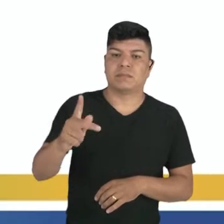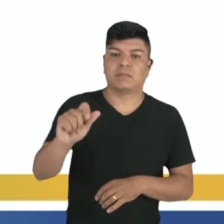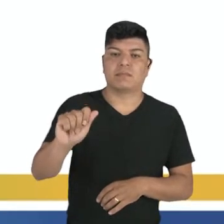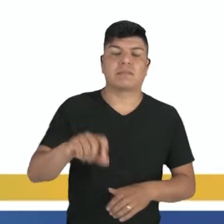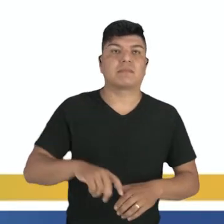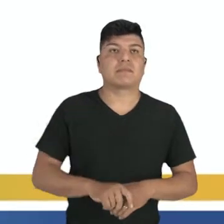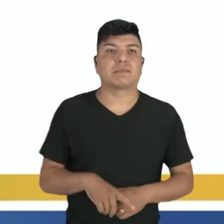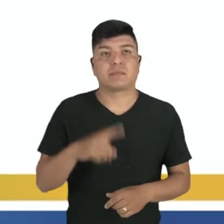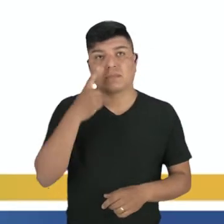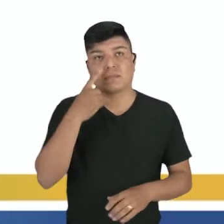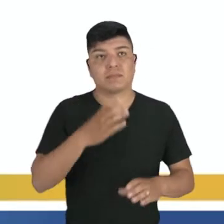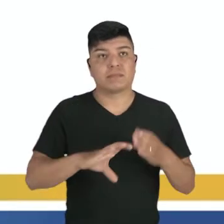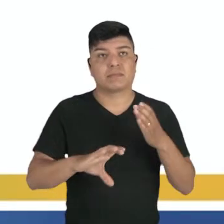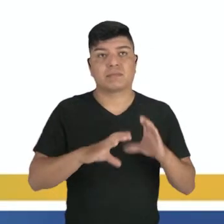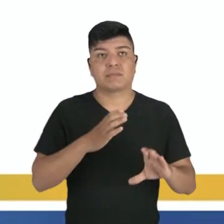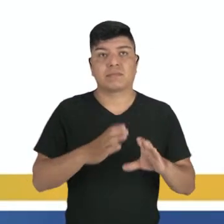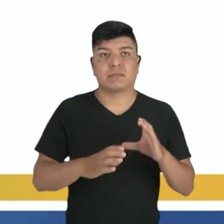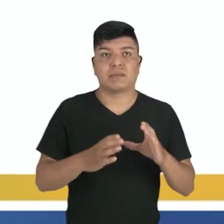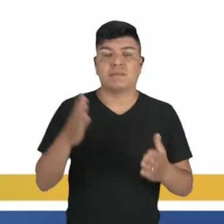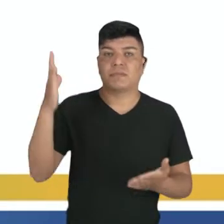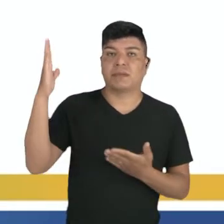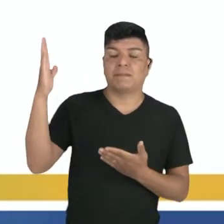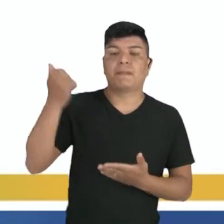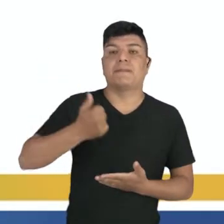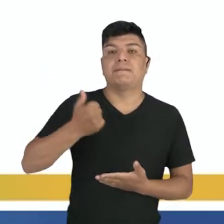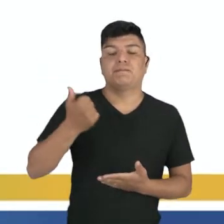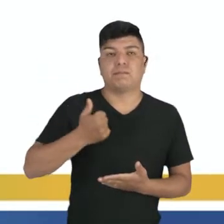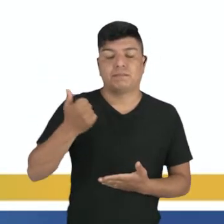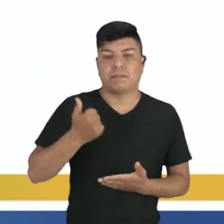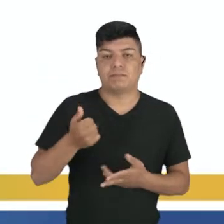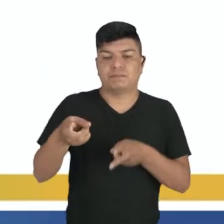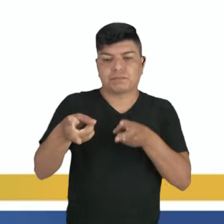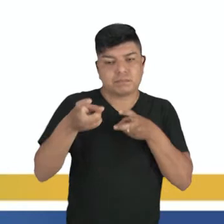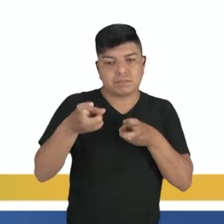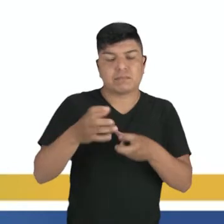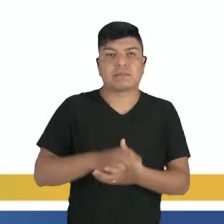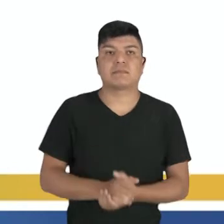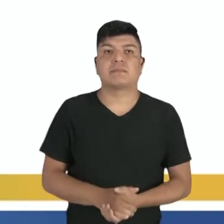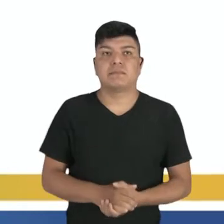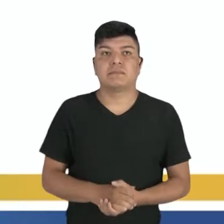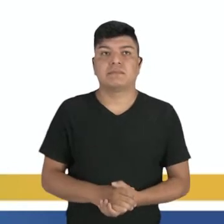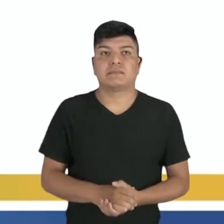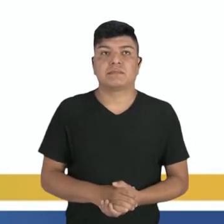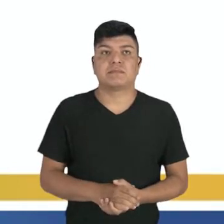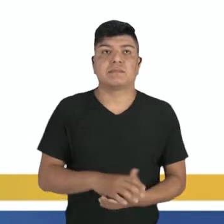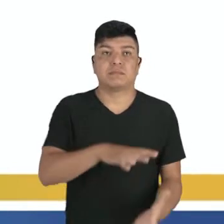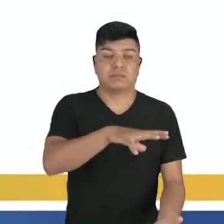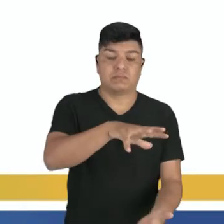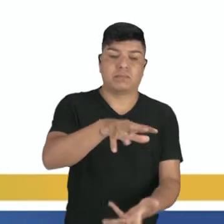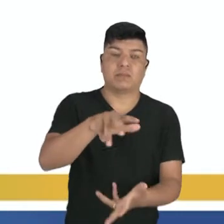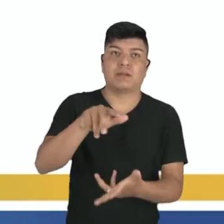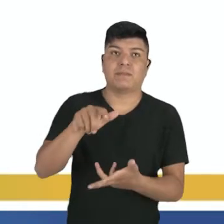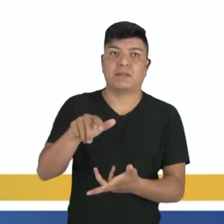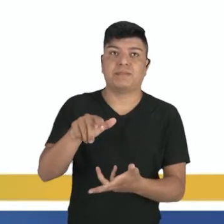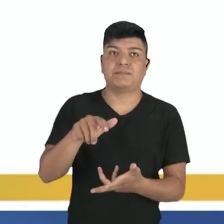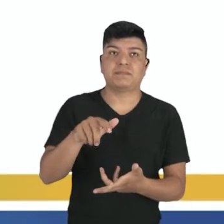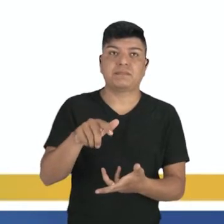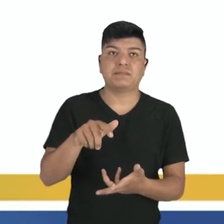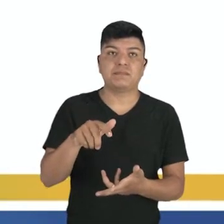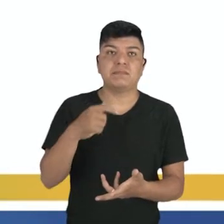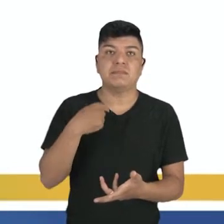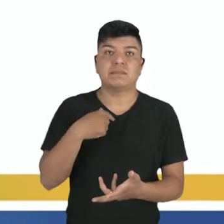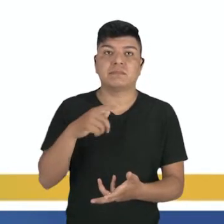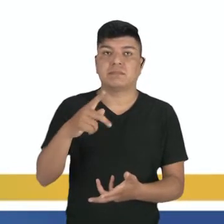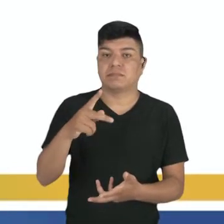aqui. Cantiga Garvaia, que foi a primeira ali, né, identificada. Vamos ver. No mundo, não me sei